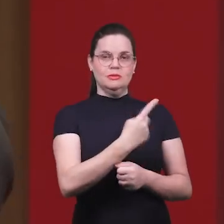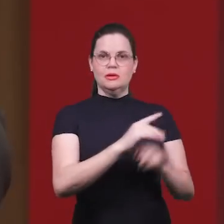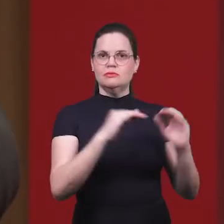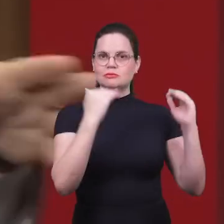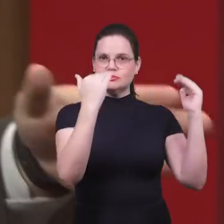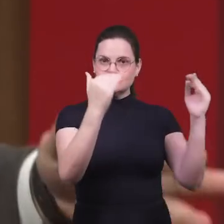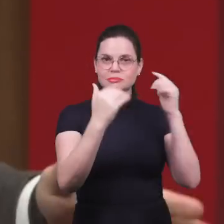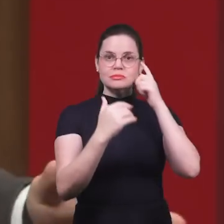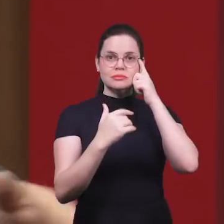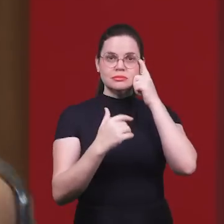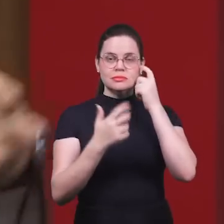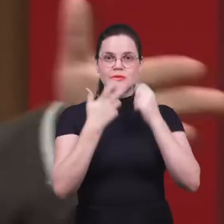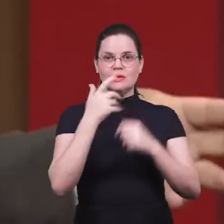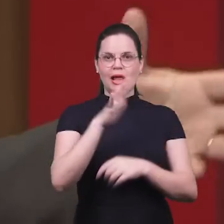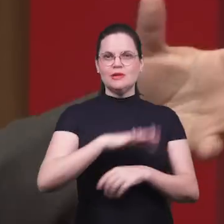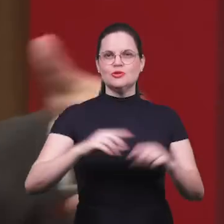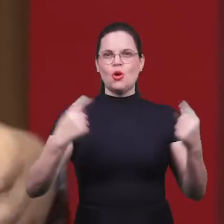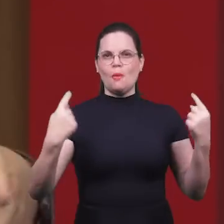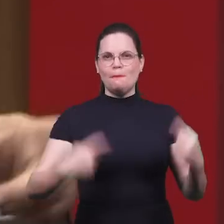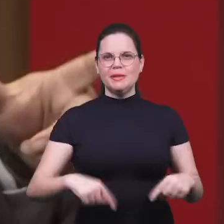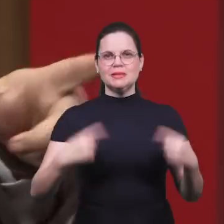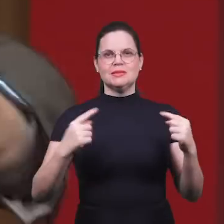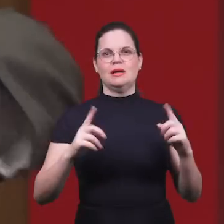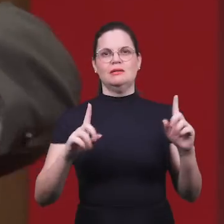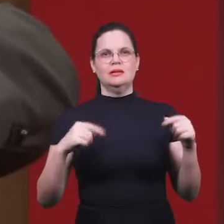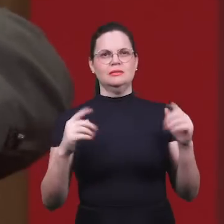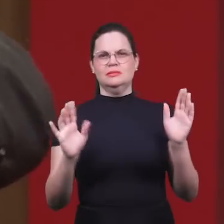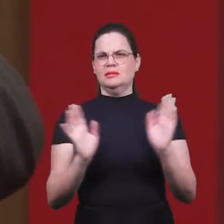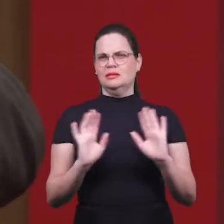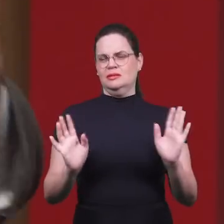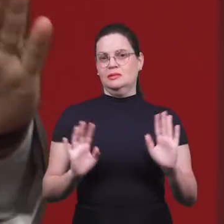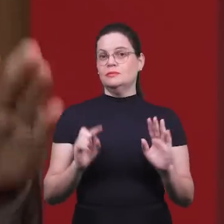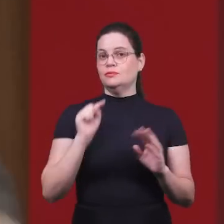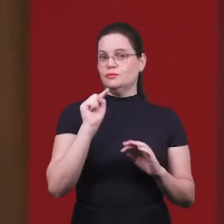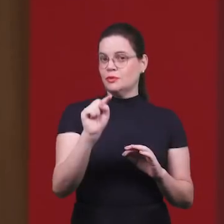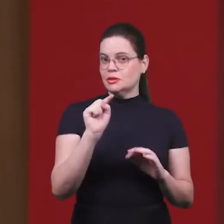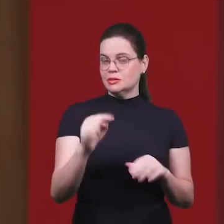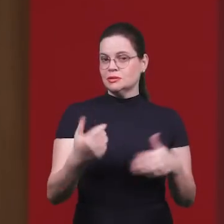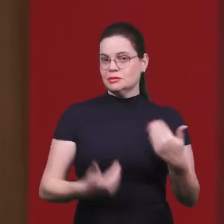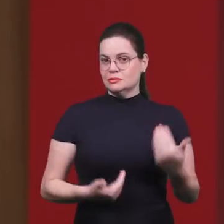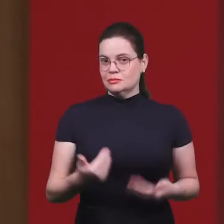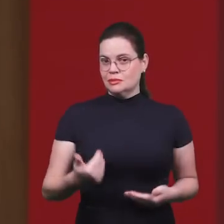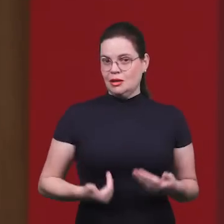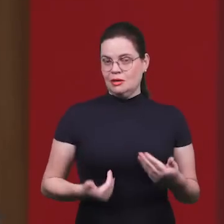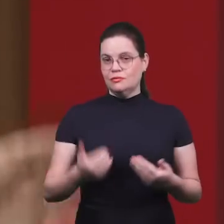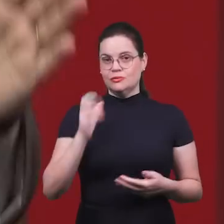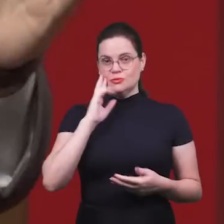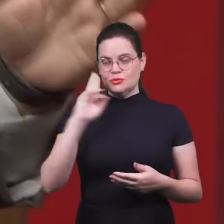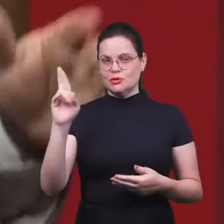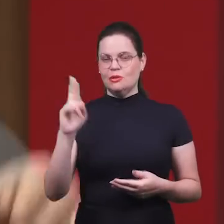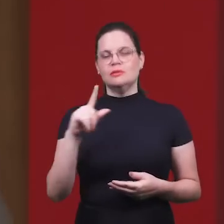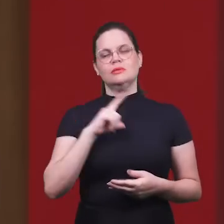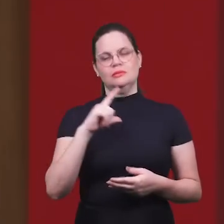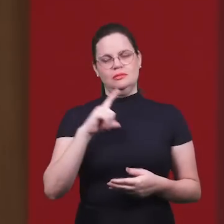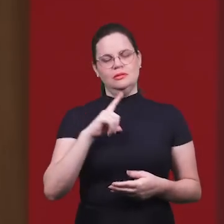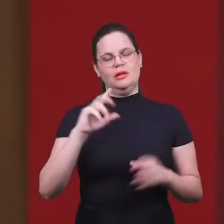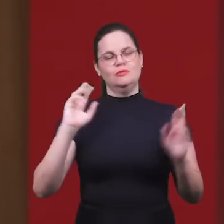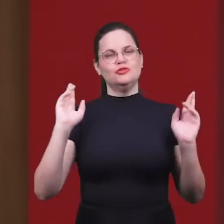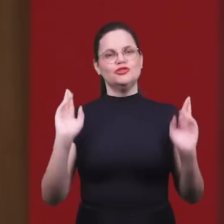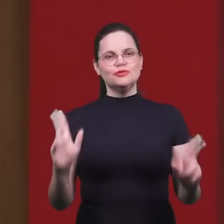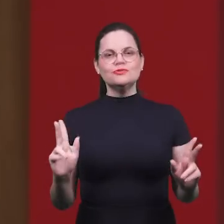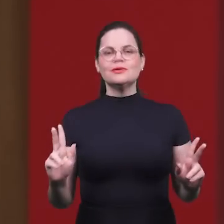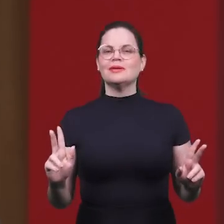e quando a gente fala de mercado, competição, a gente acha, o jovem que serve ao Senhor, ele tem o seu